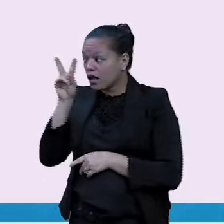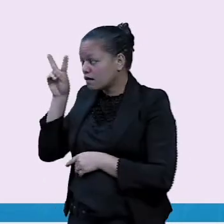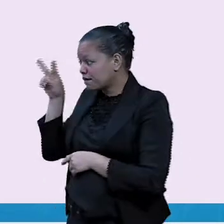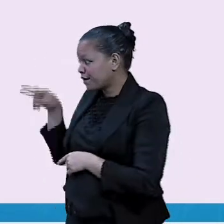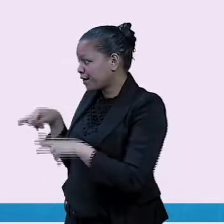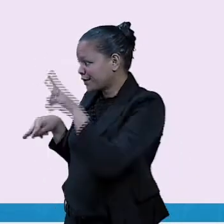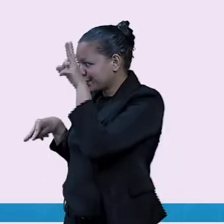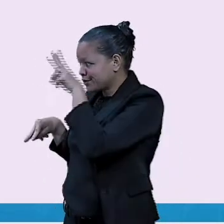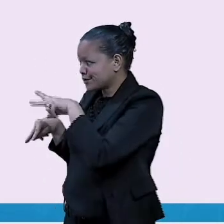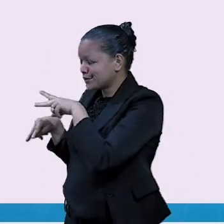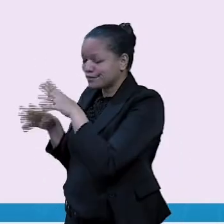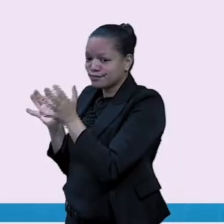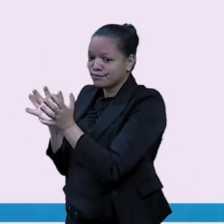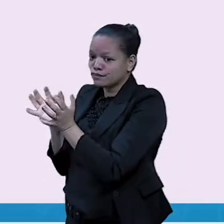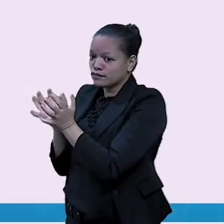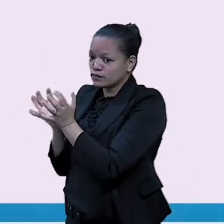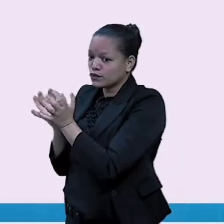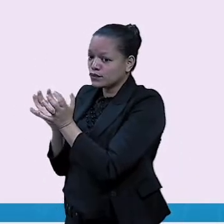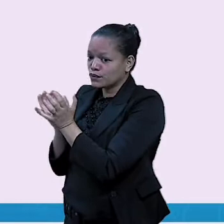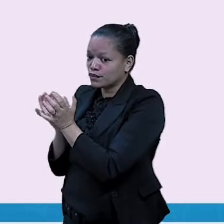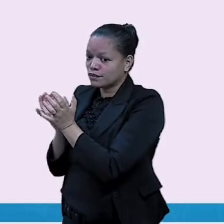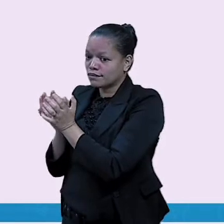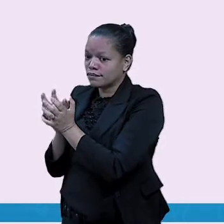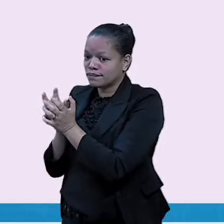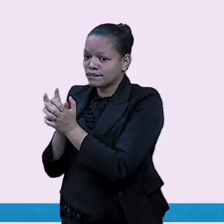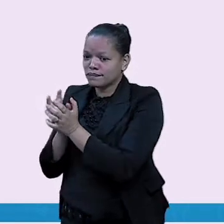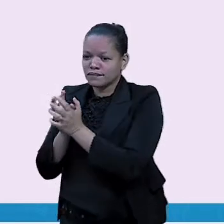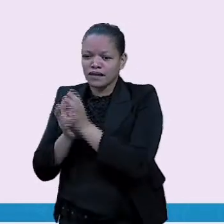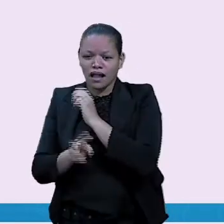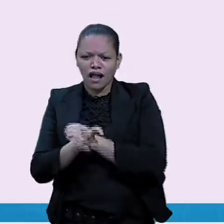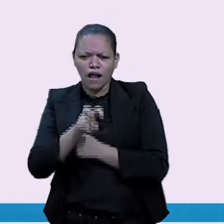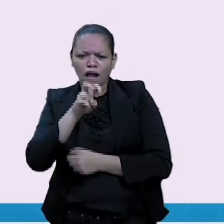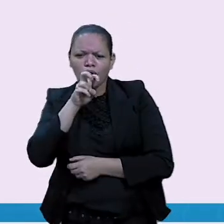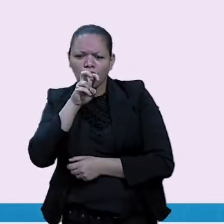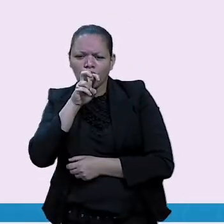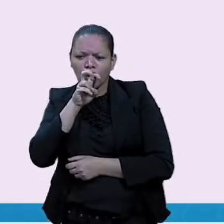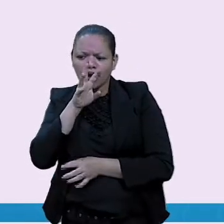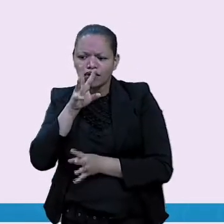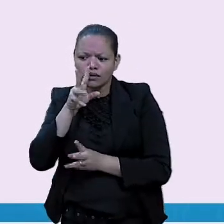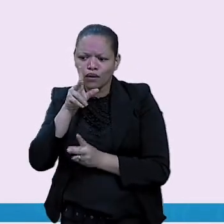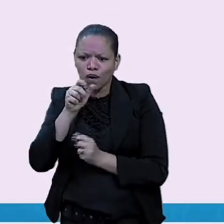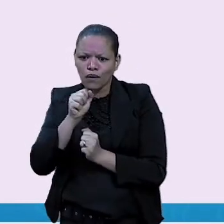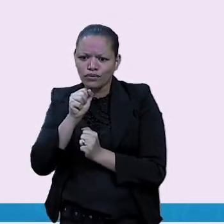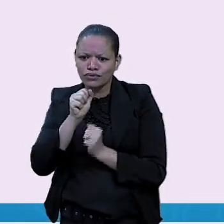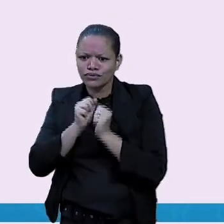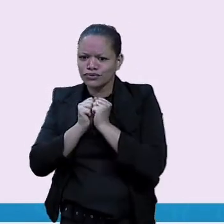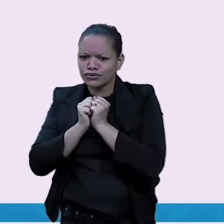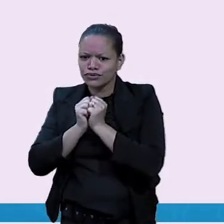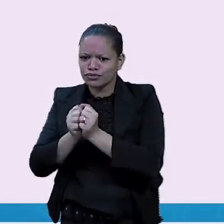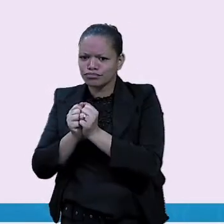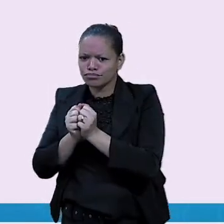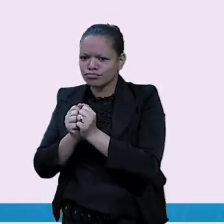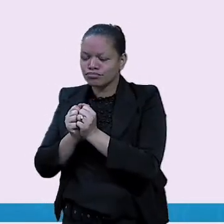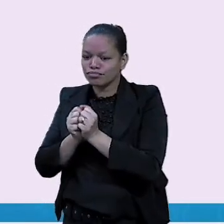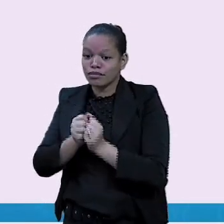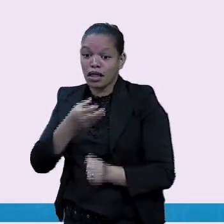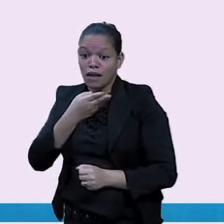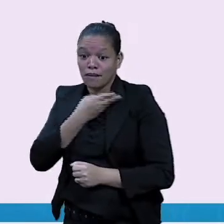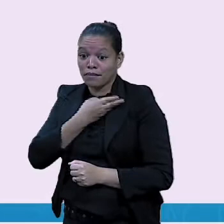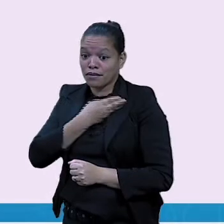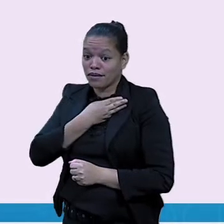está toda ali reunida e tem um coleguinha novo, todo mundo olhando para ele. E veja que o balão